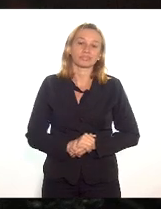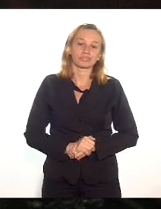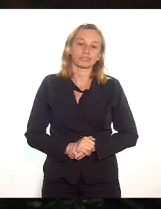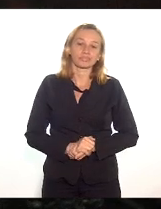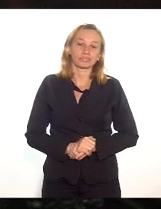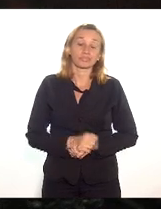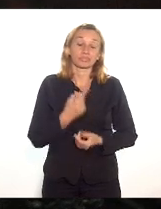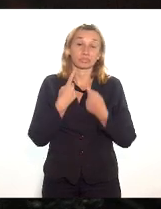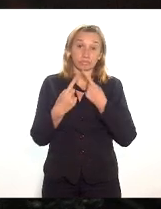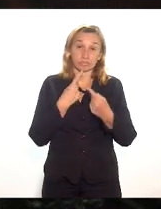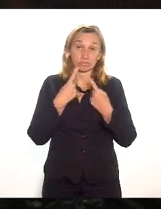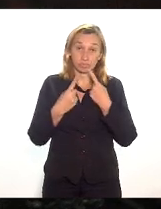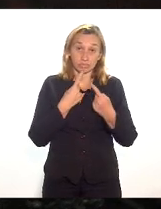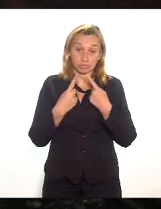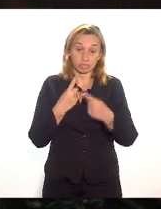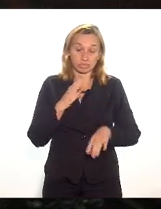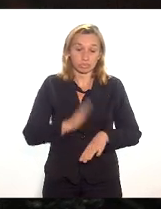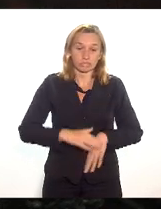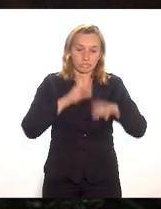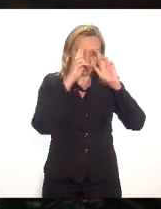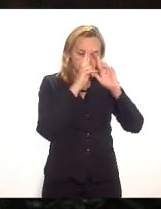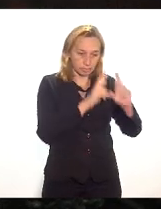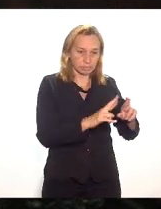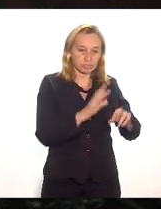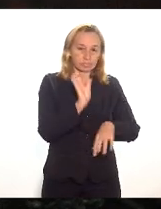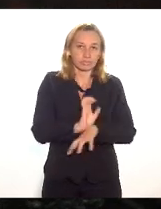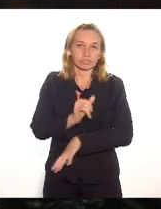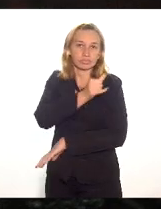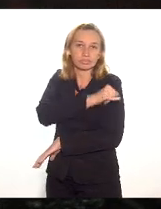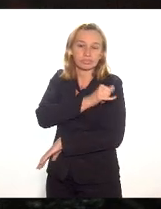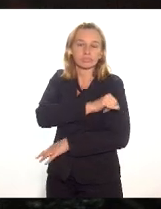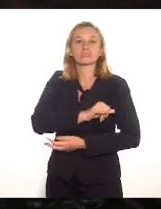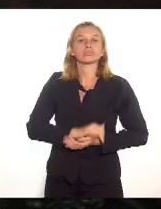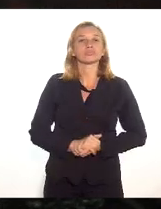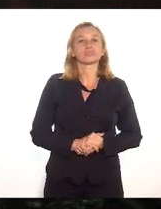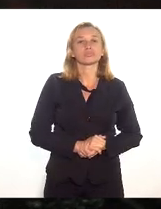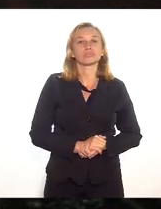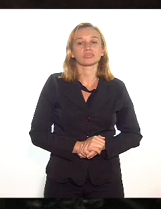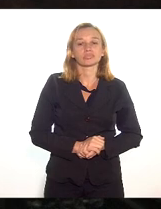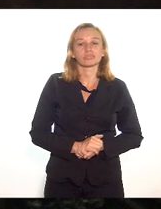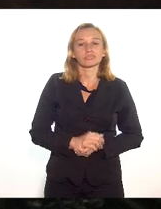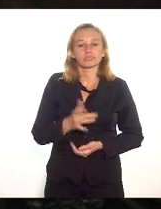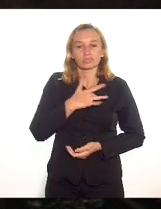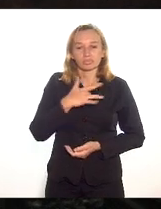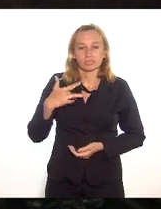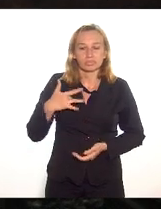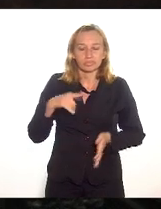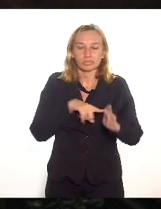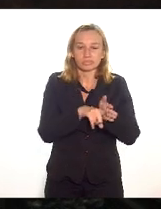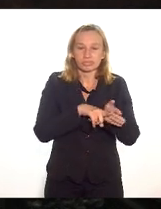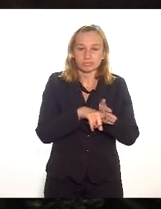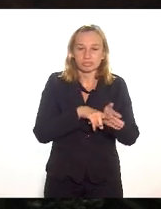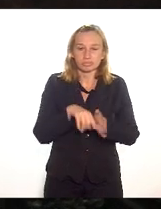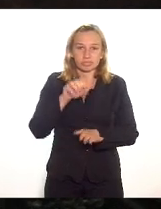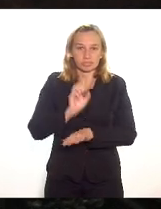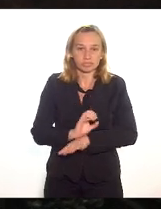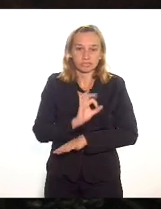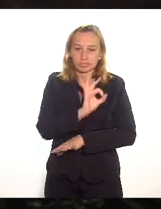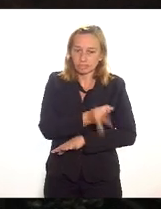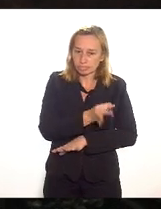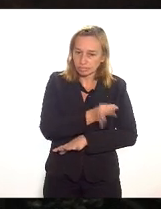Trazer o debate de mais respeito ao Estado do Rio de Janeiro para que a saúde fiscal do Estado finalmente